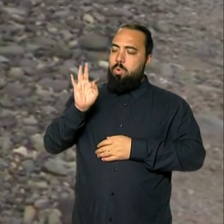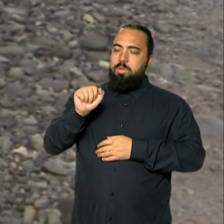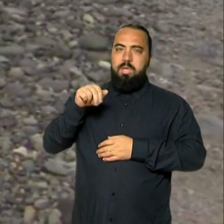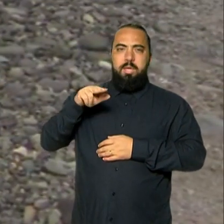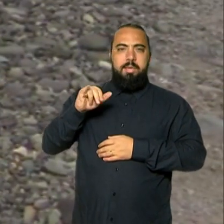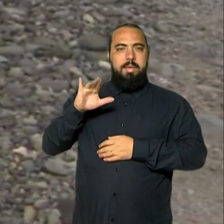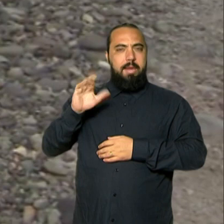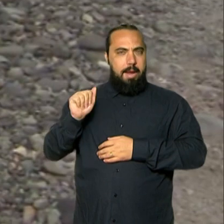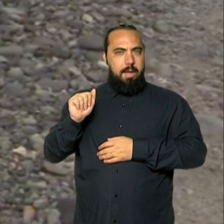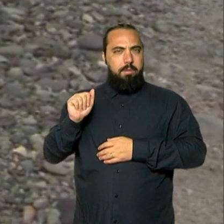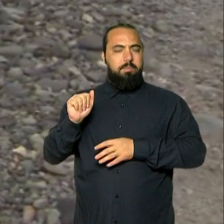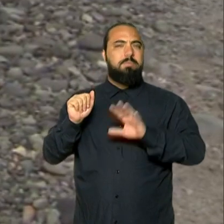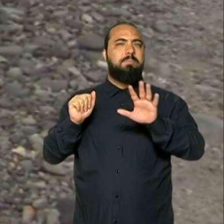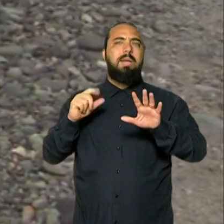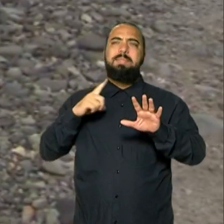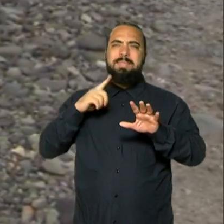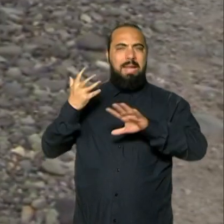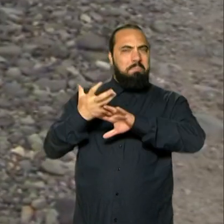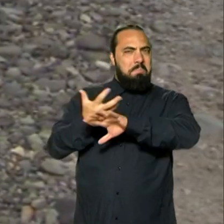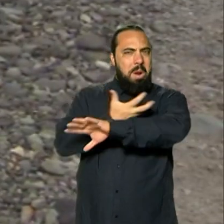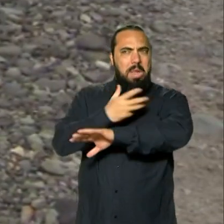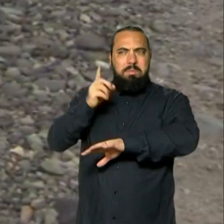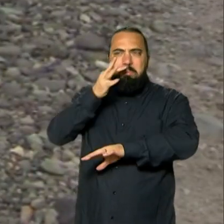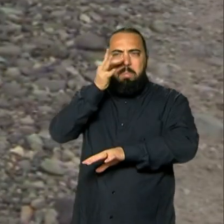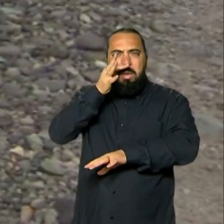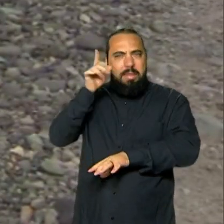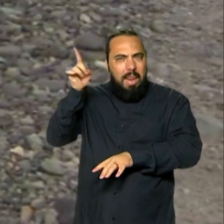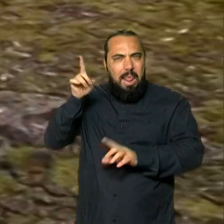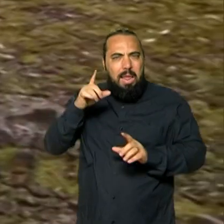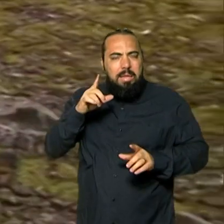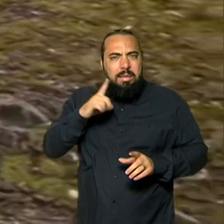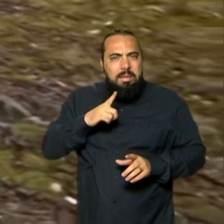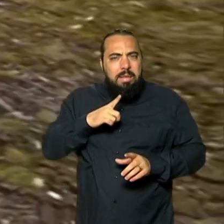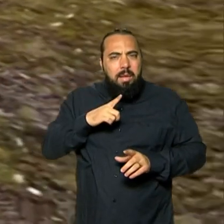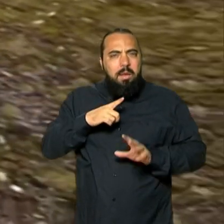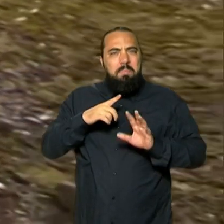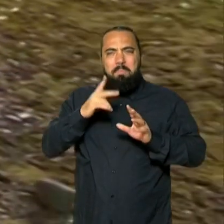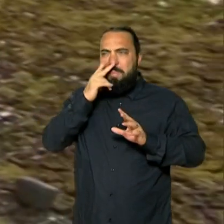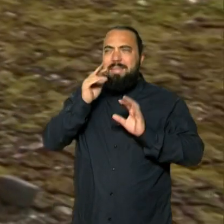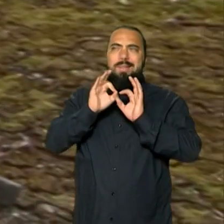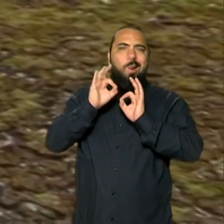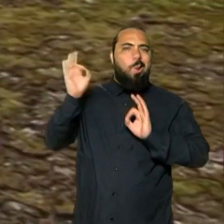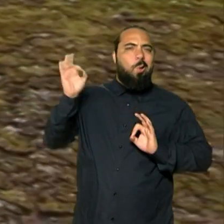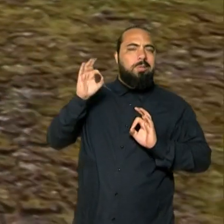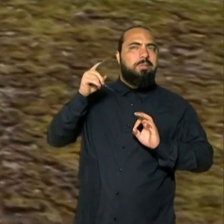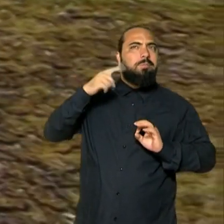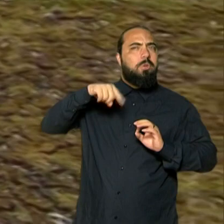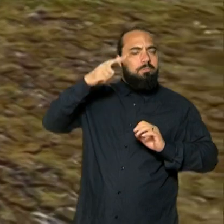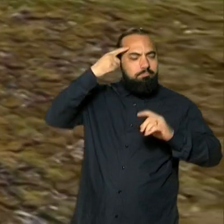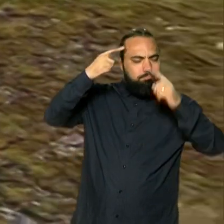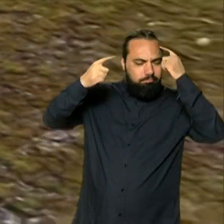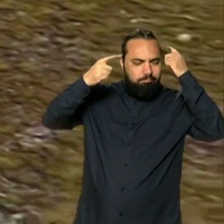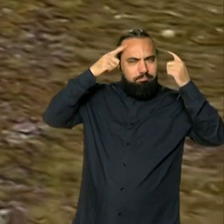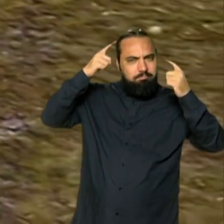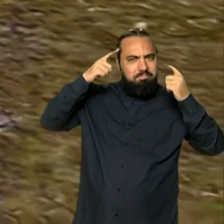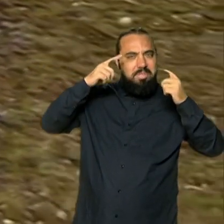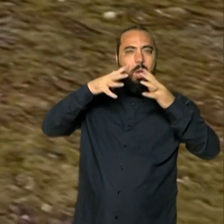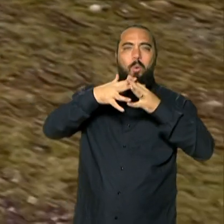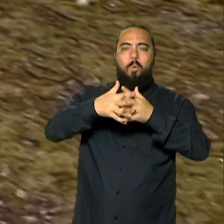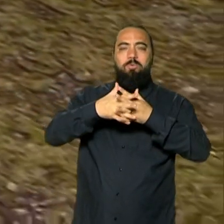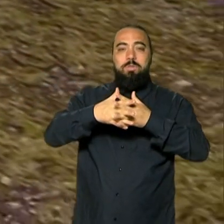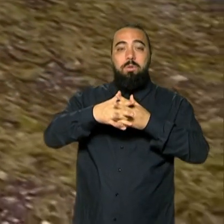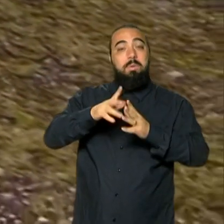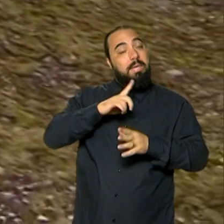botânica tem planta na Antártica, né? A Antártica é um pouco fora do nosso radar, então a gente tem umas ideias, às vezes, um pouco equivocadas a respeito. Então tem